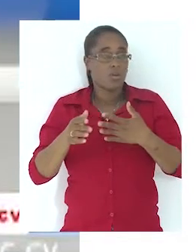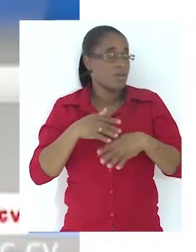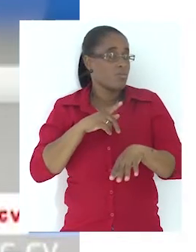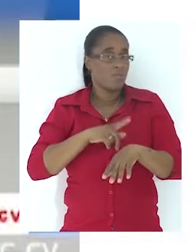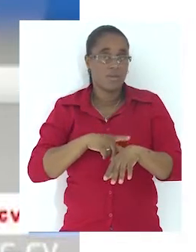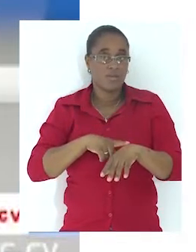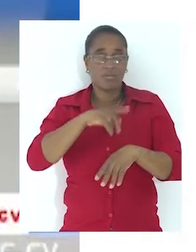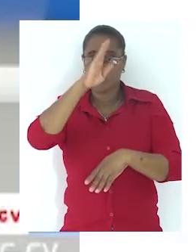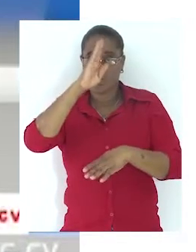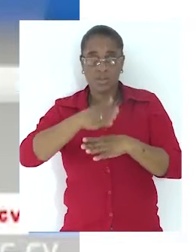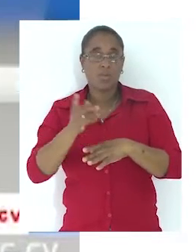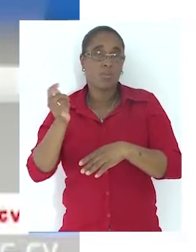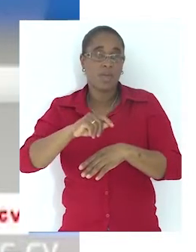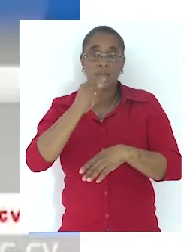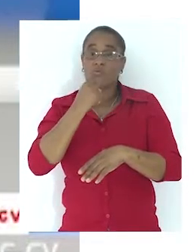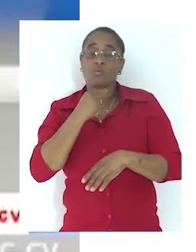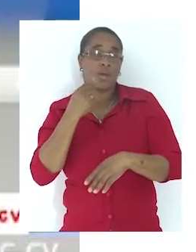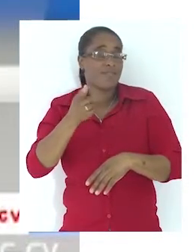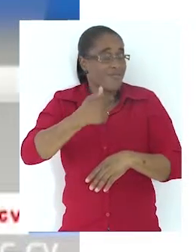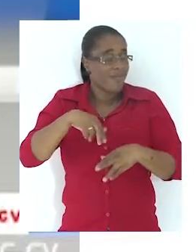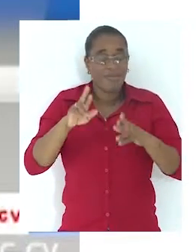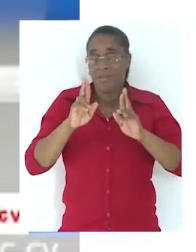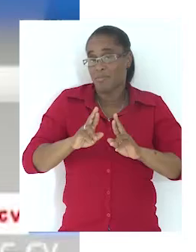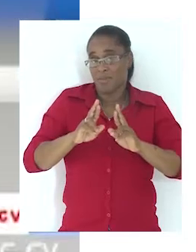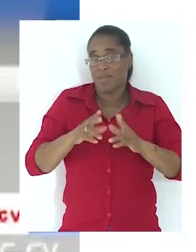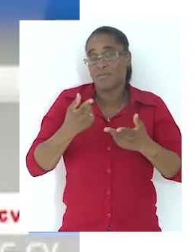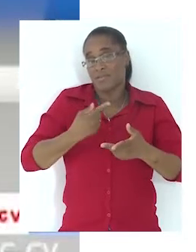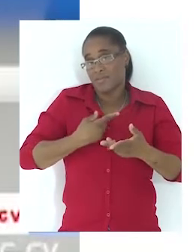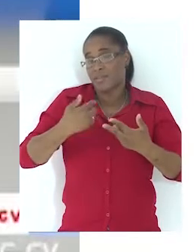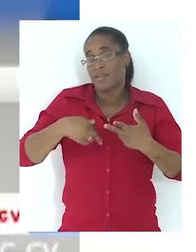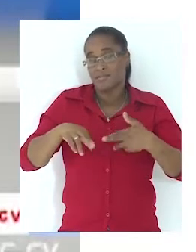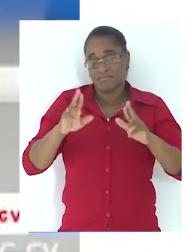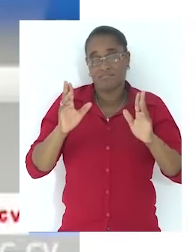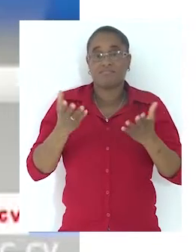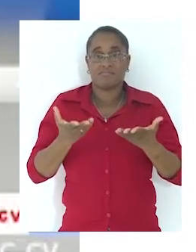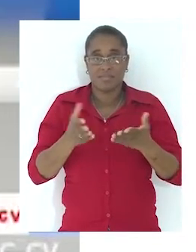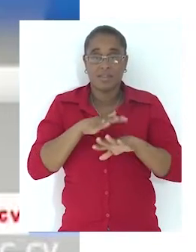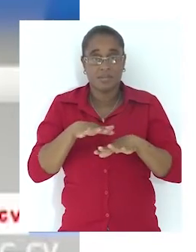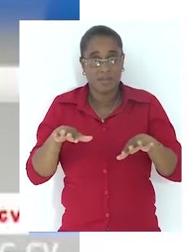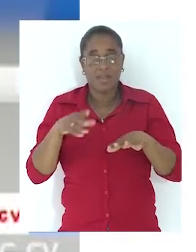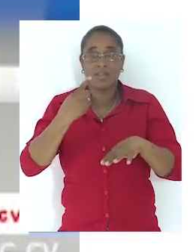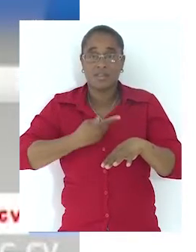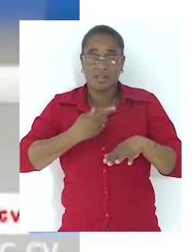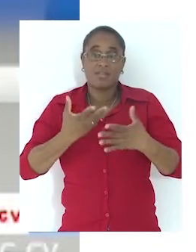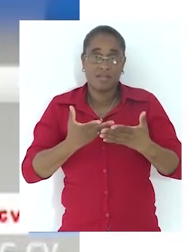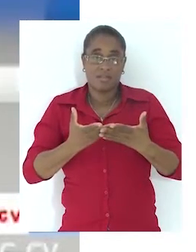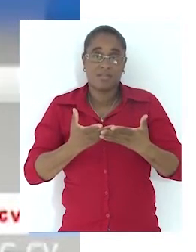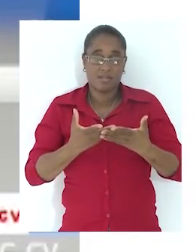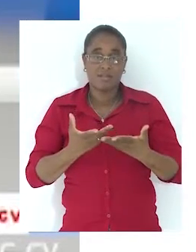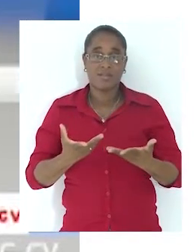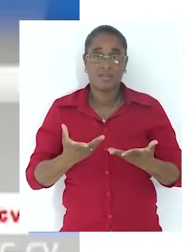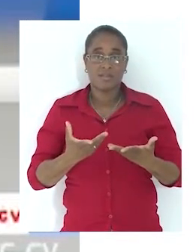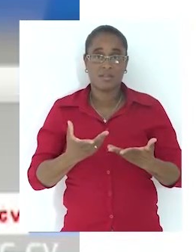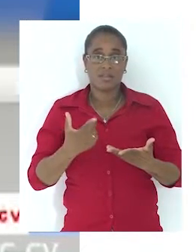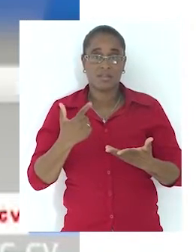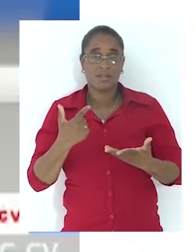momento do decorrer do mês de maio, que nós esperamos que seja levantada, pode ser como, se efetivamente já não há mais